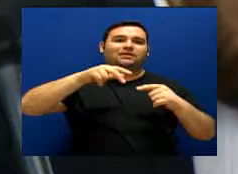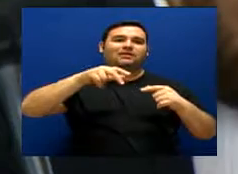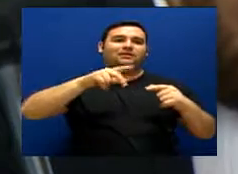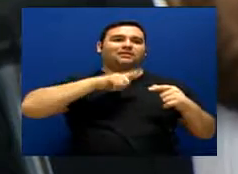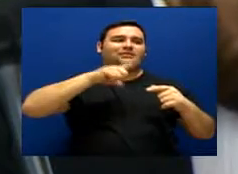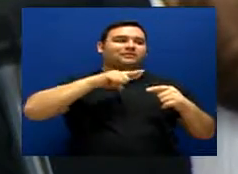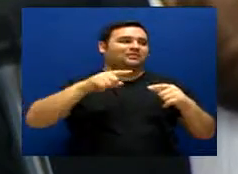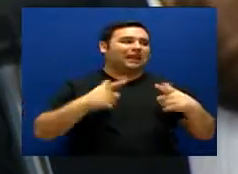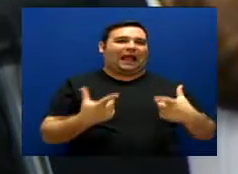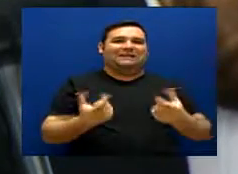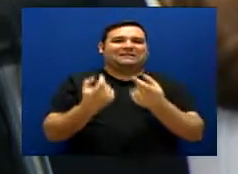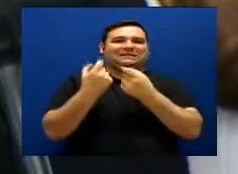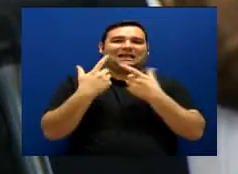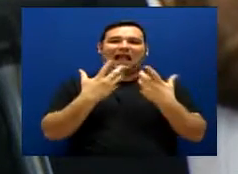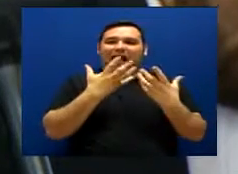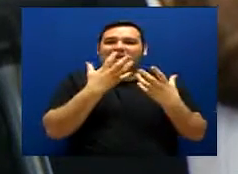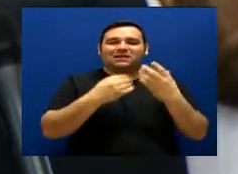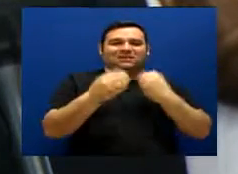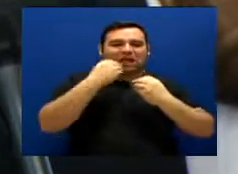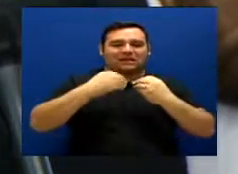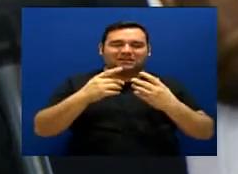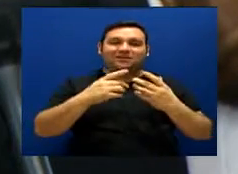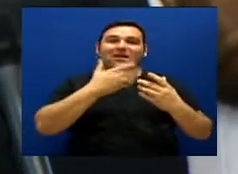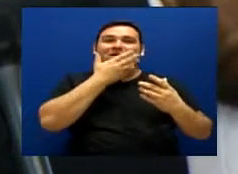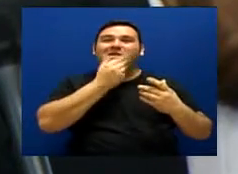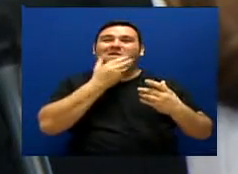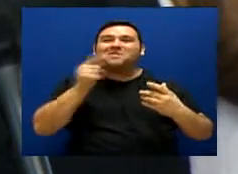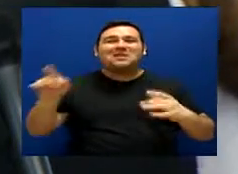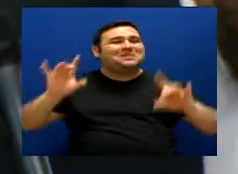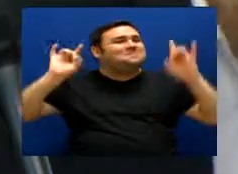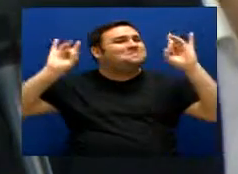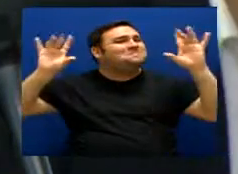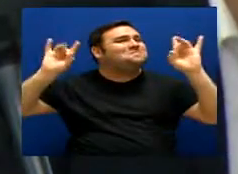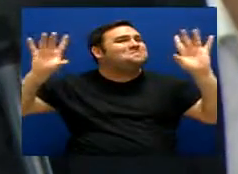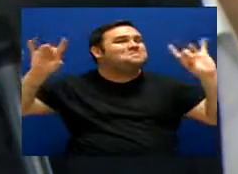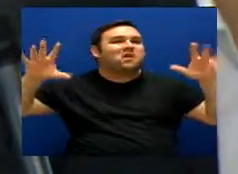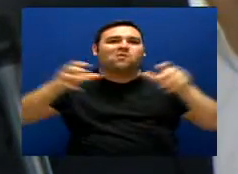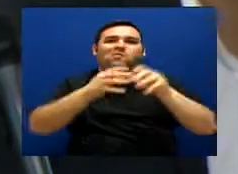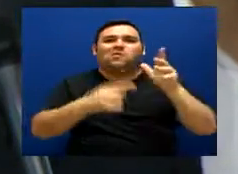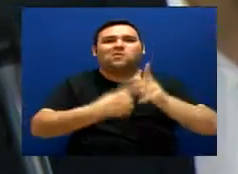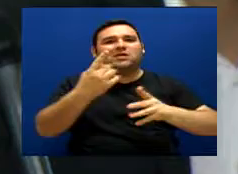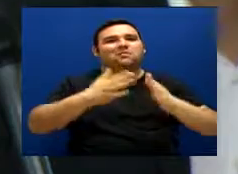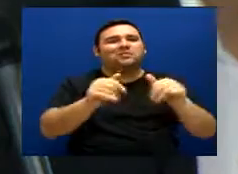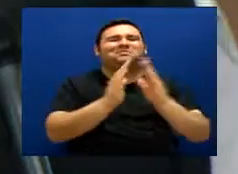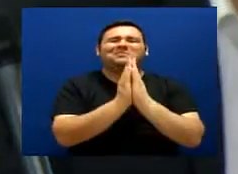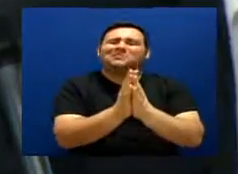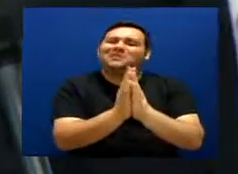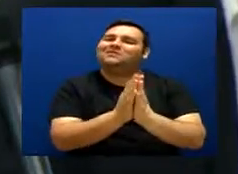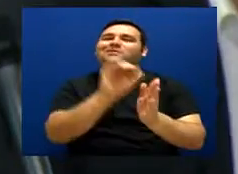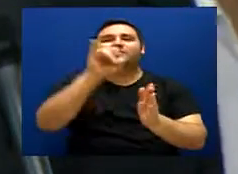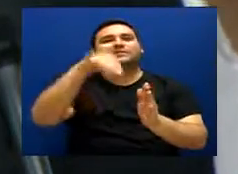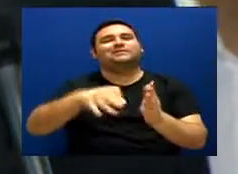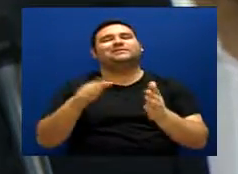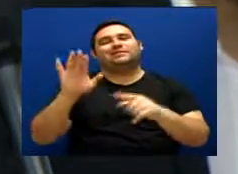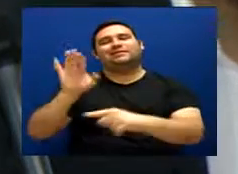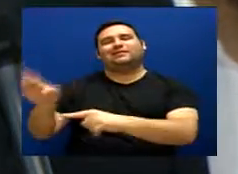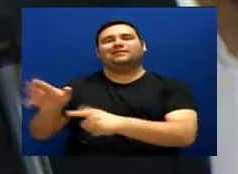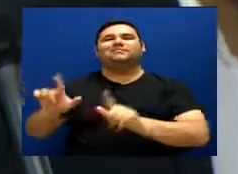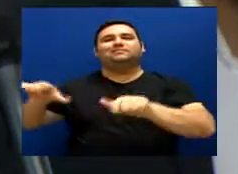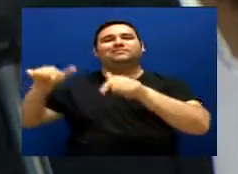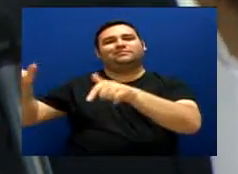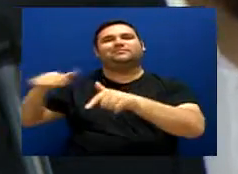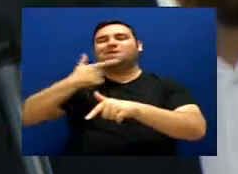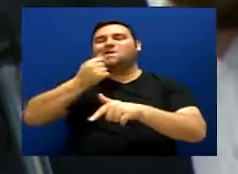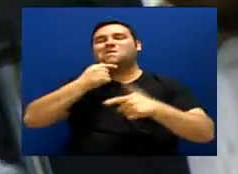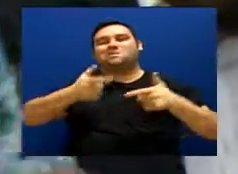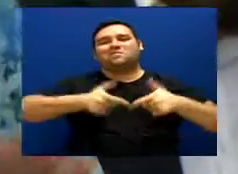projeto, um bicho na selva. Esse projeto é só encaminhamento, este senhor não é tem incrível, tá? É votação única, eu peço voto sim dos senhores vereadores. É só encaminhamento